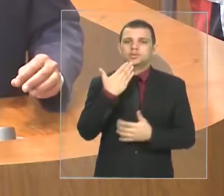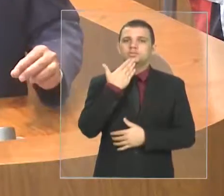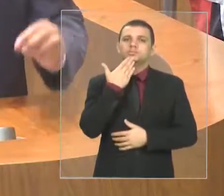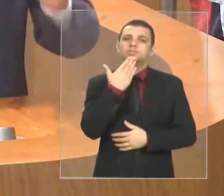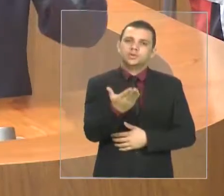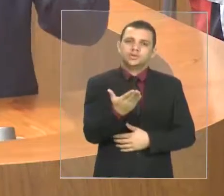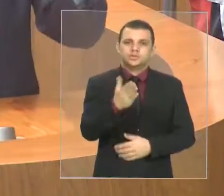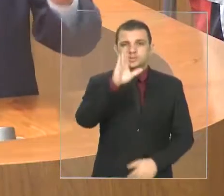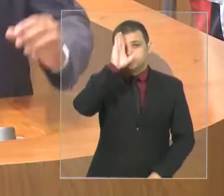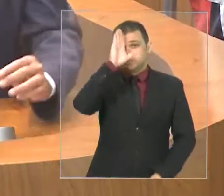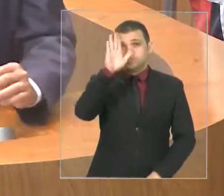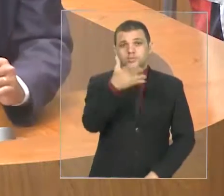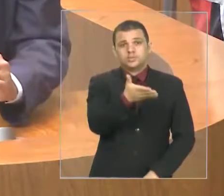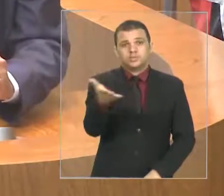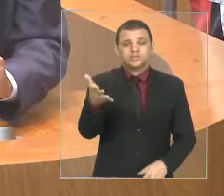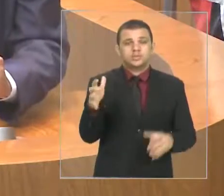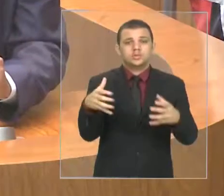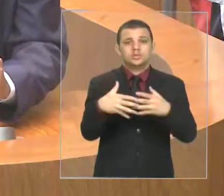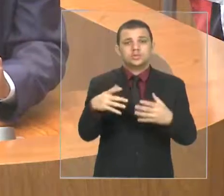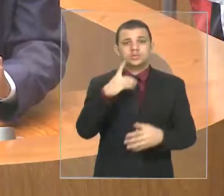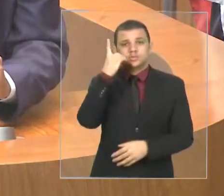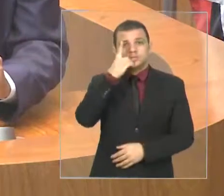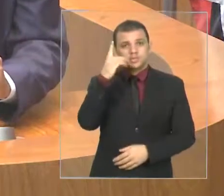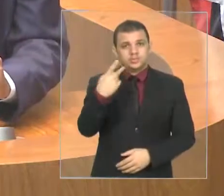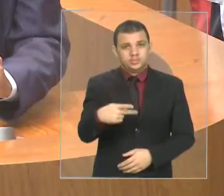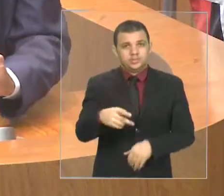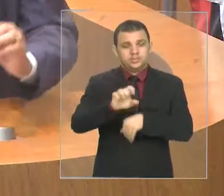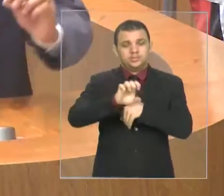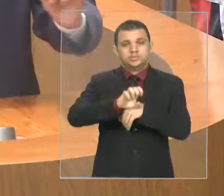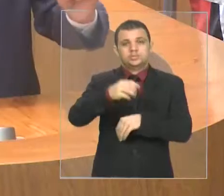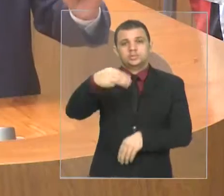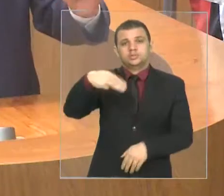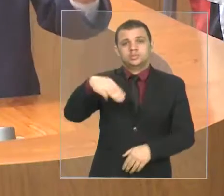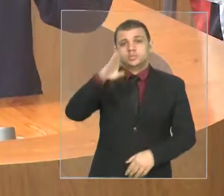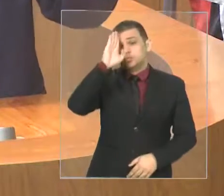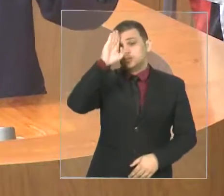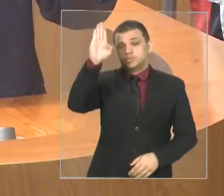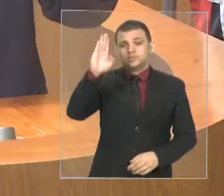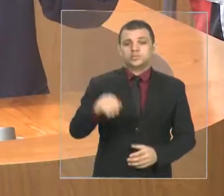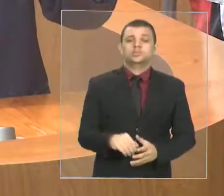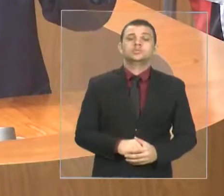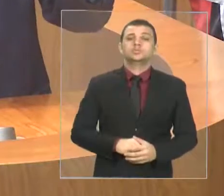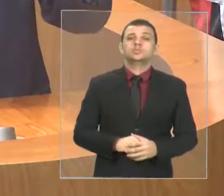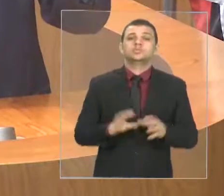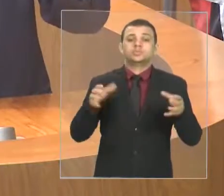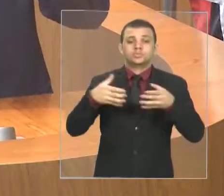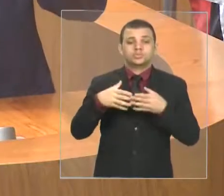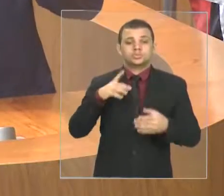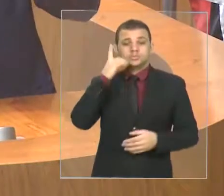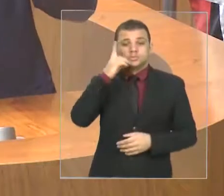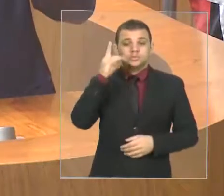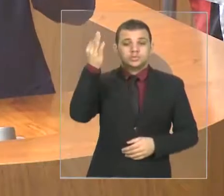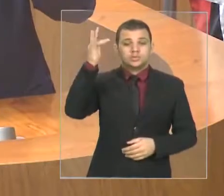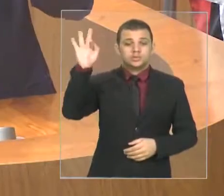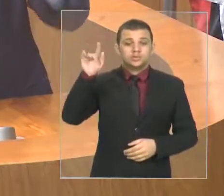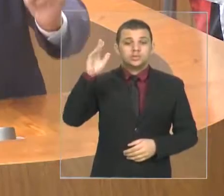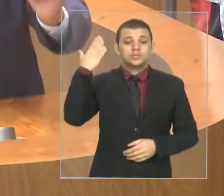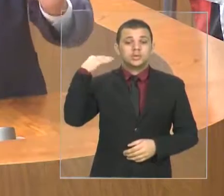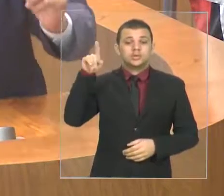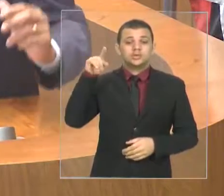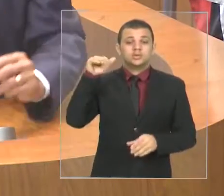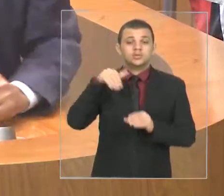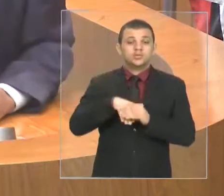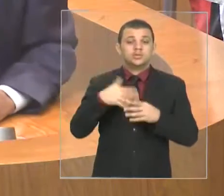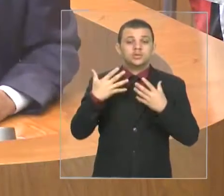principalmente aos parlamentares maranhenses, principalmente aqueles que votaram contra